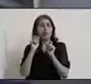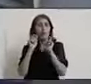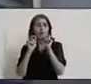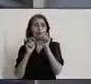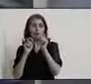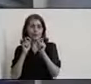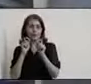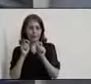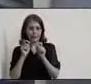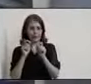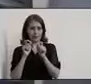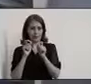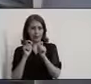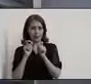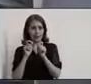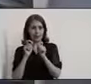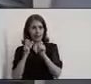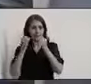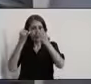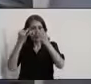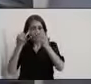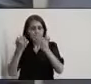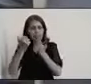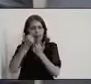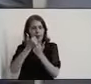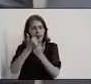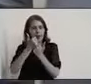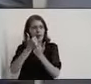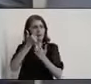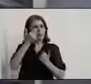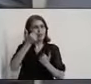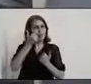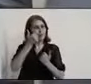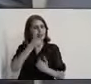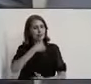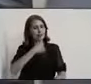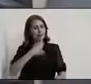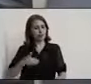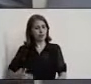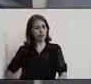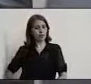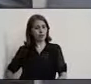para o governador, não direi vice-governador, direi governador.